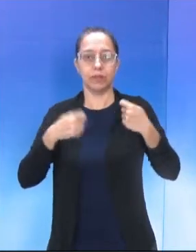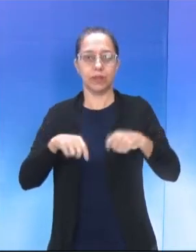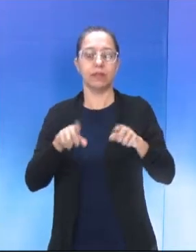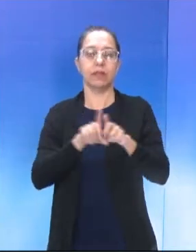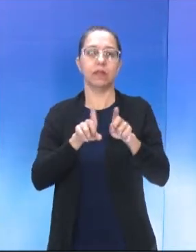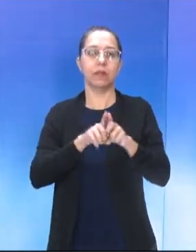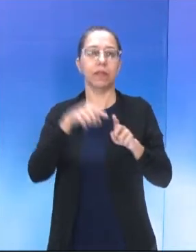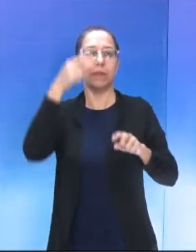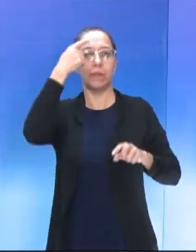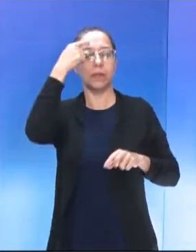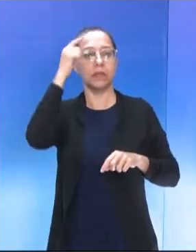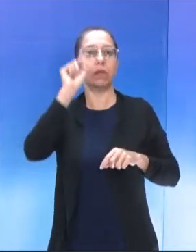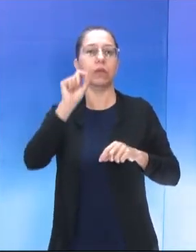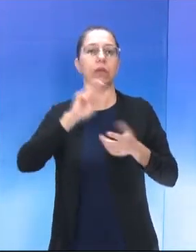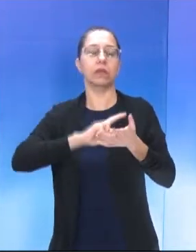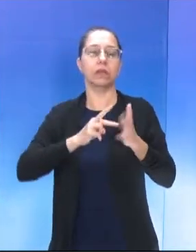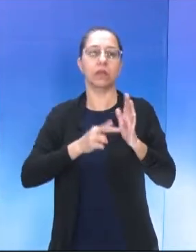um